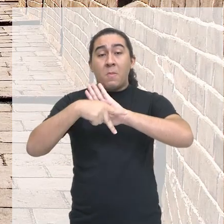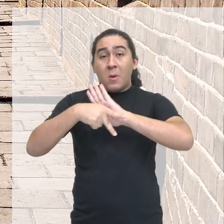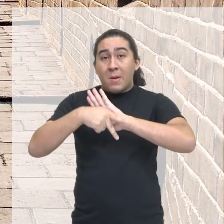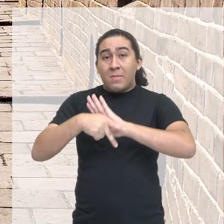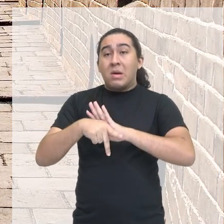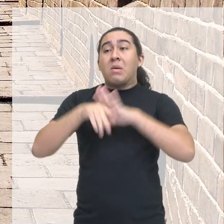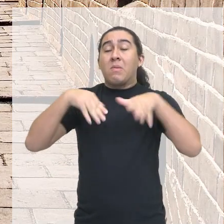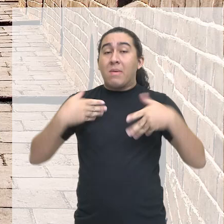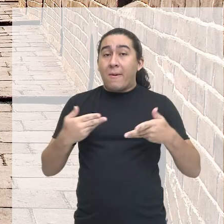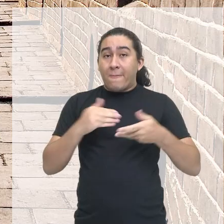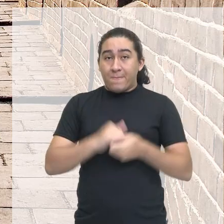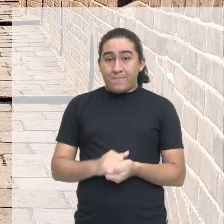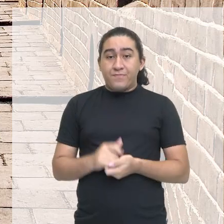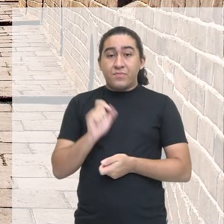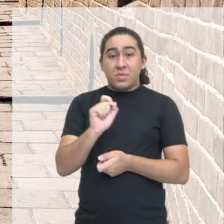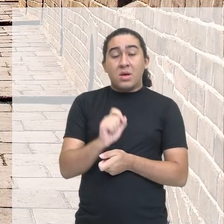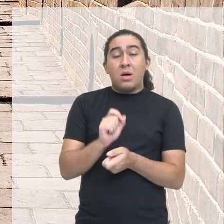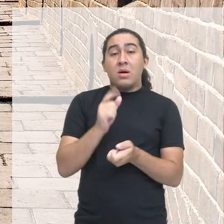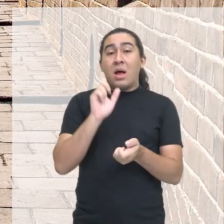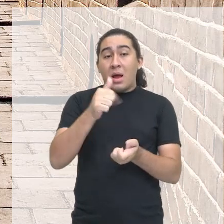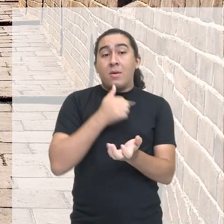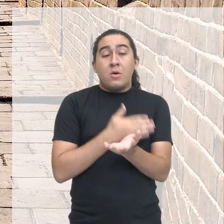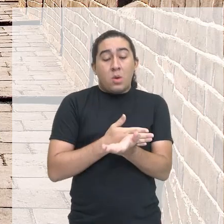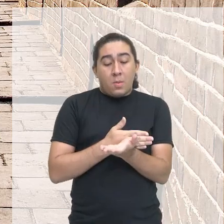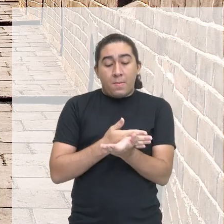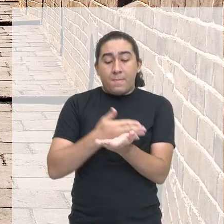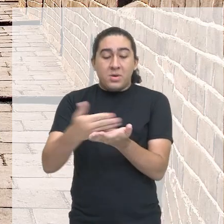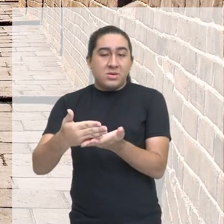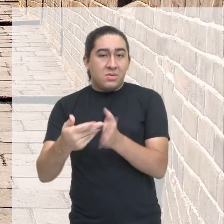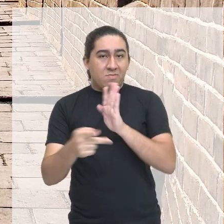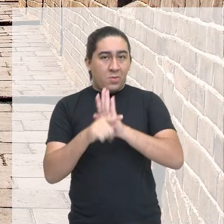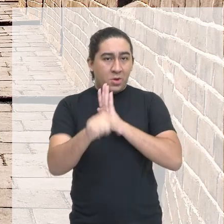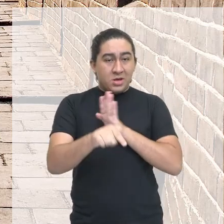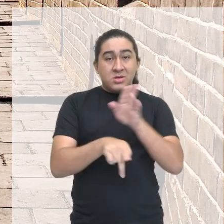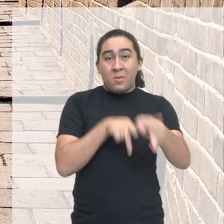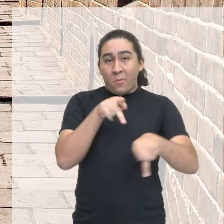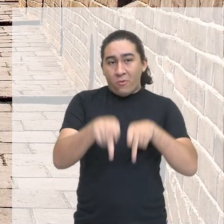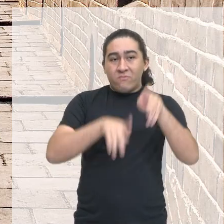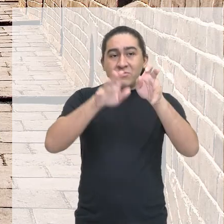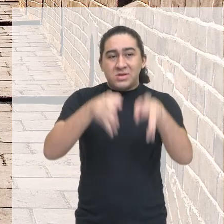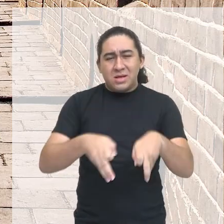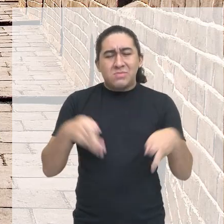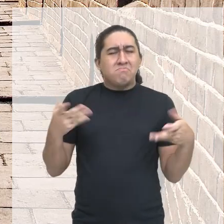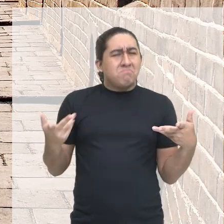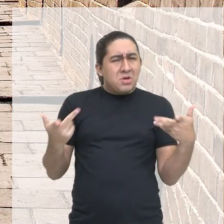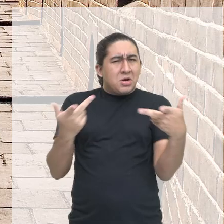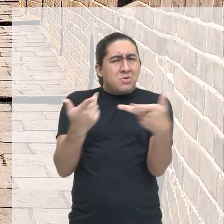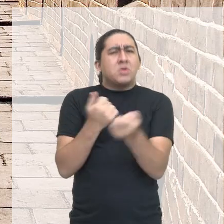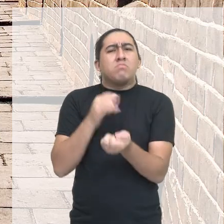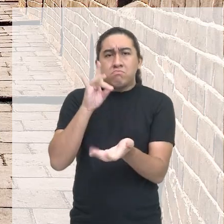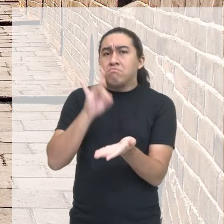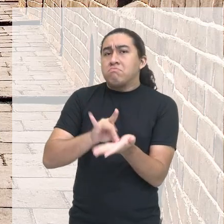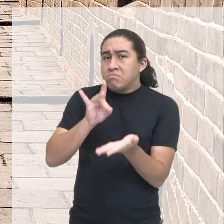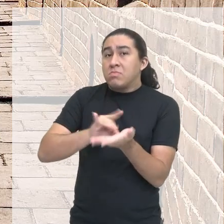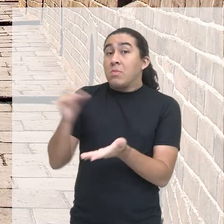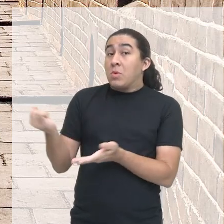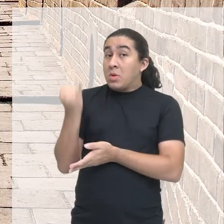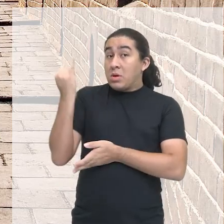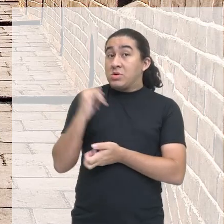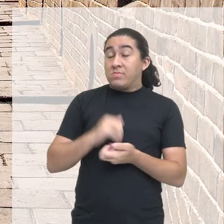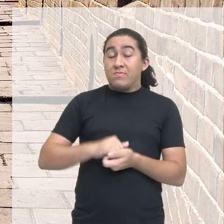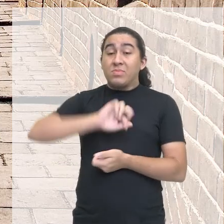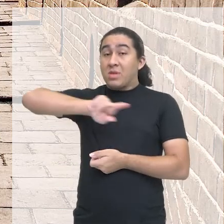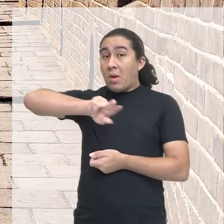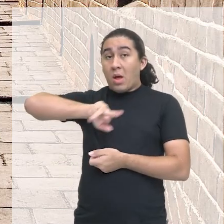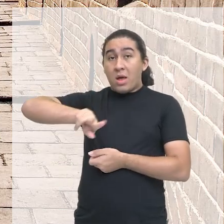na qual vão dar origem a essa civilização tão importante, não somente